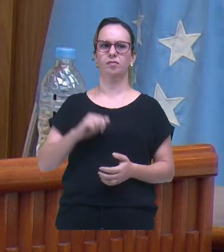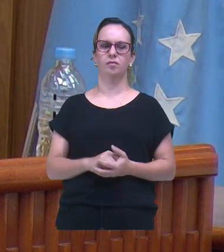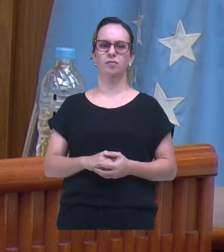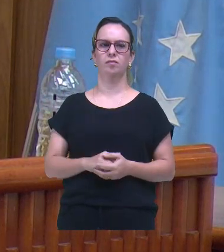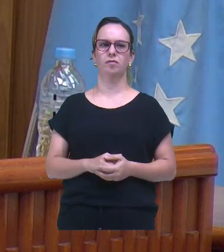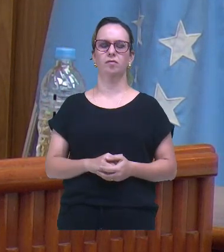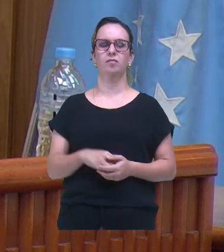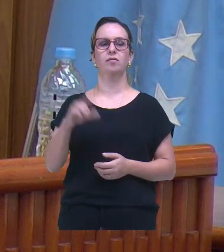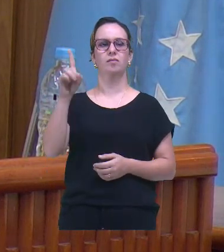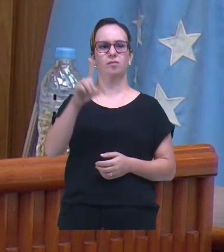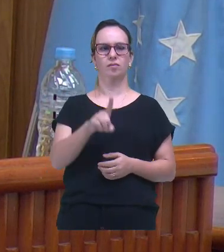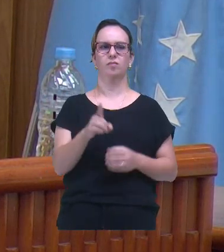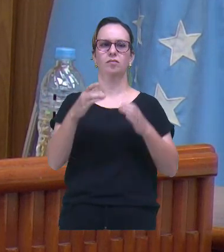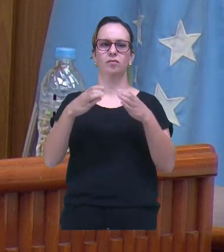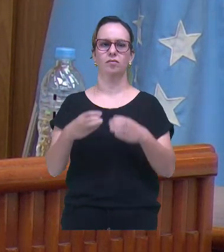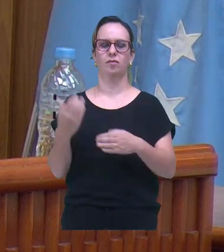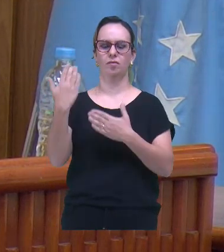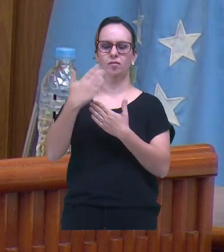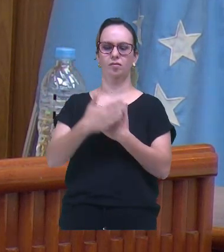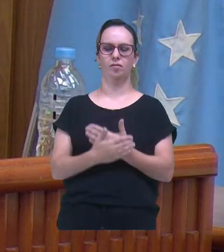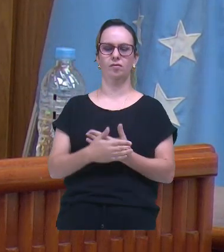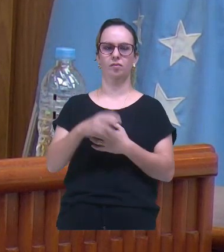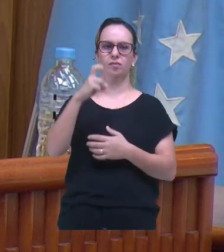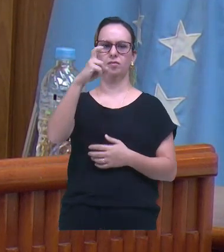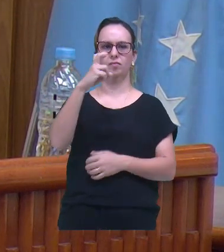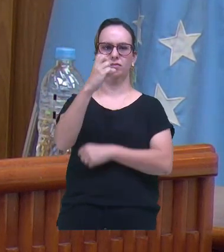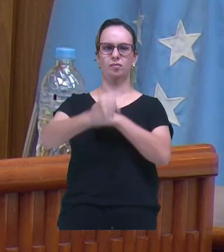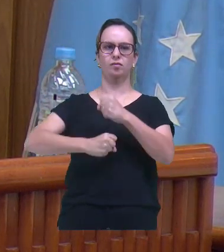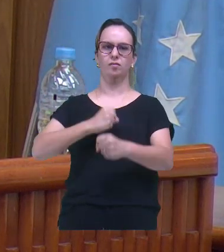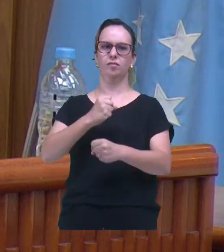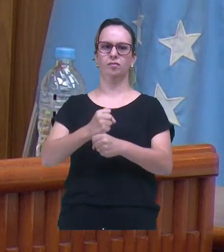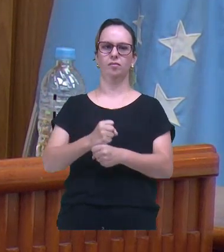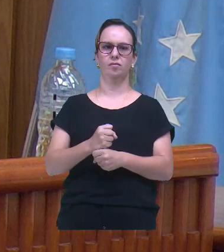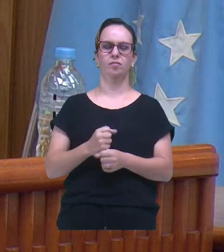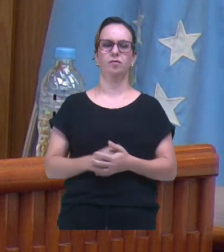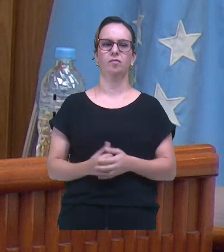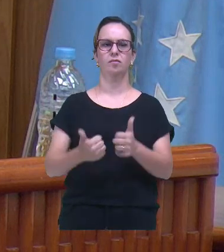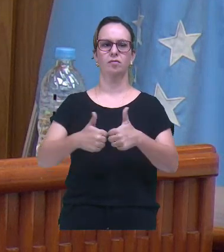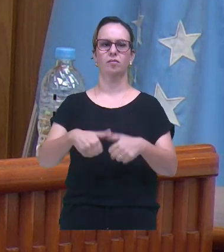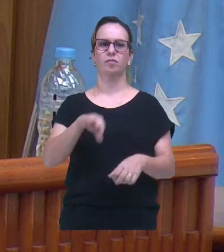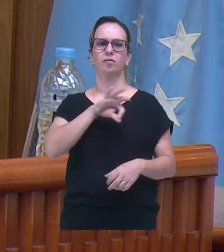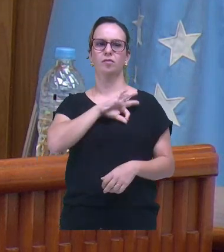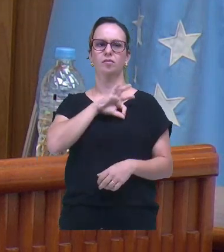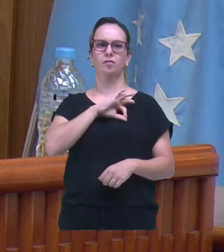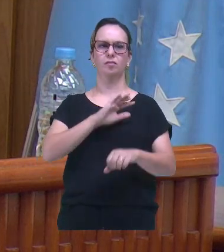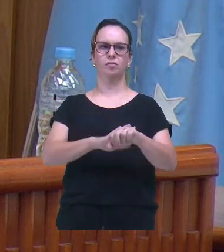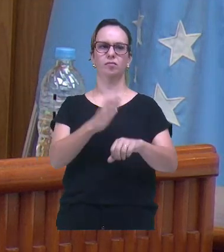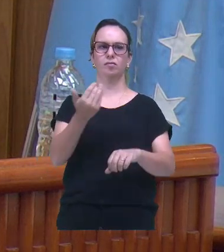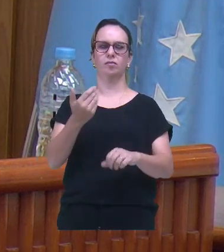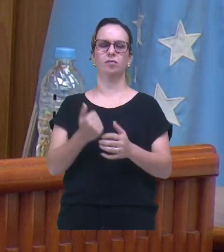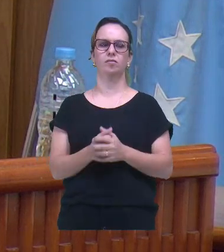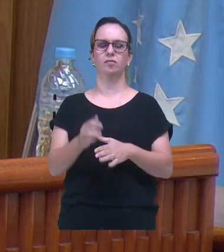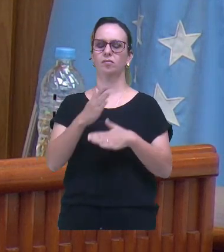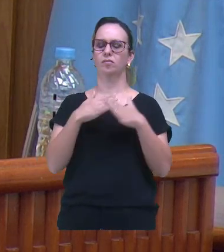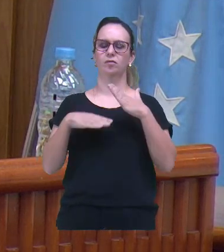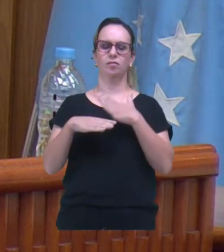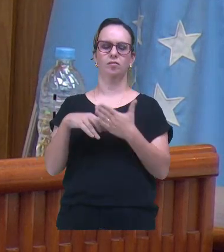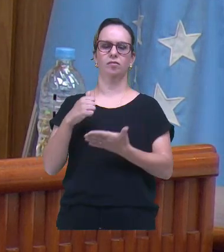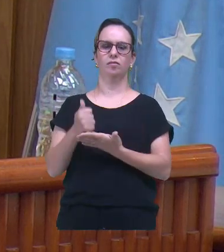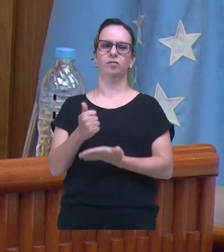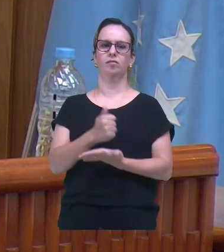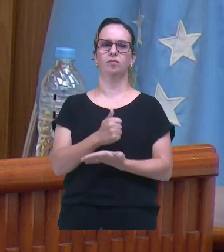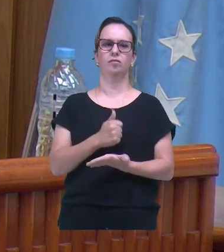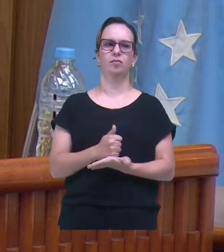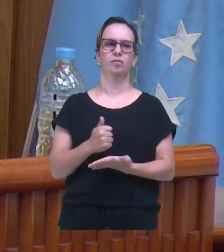5 anos, que são policiais aí vocacionados, abdicados, extremamente competentes, com